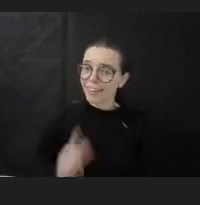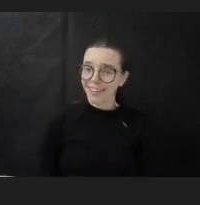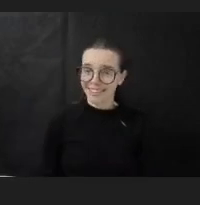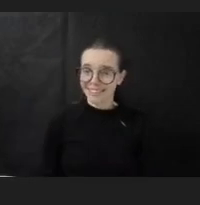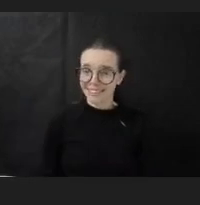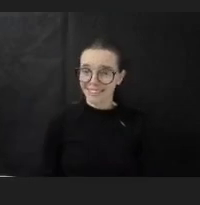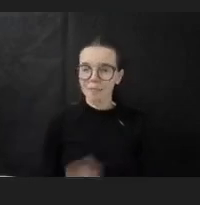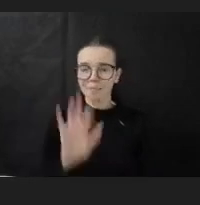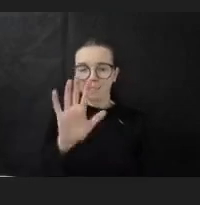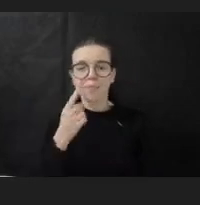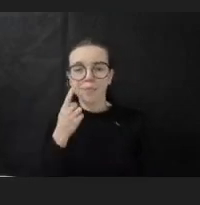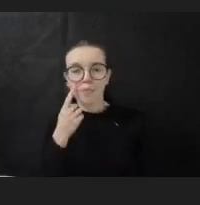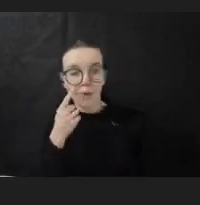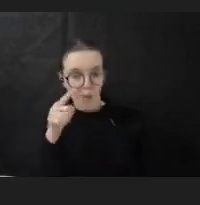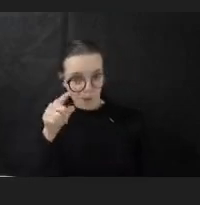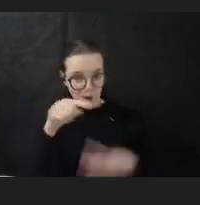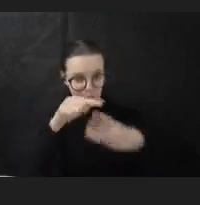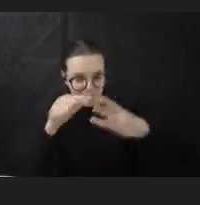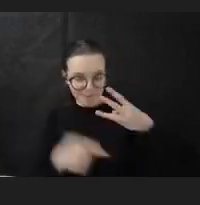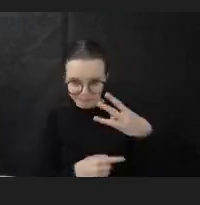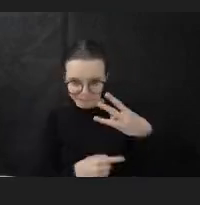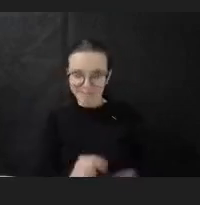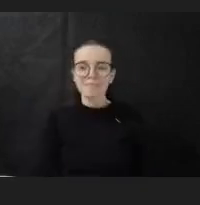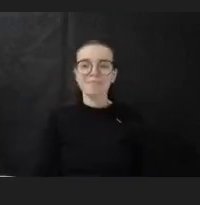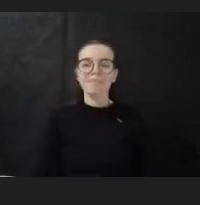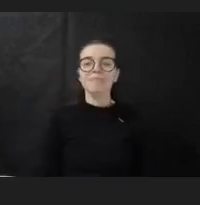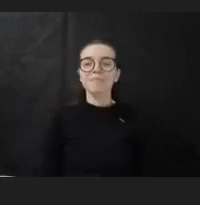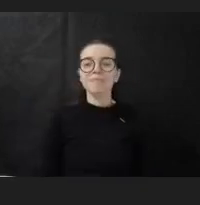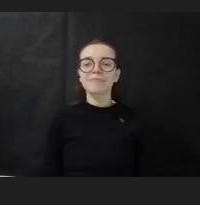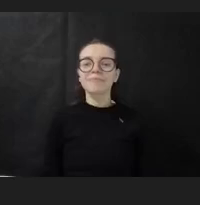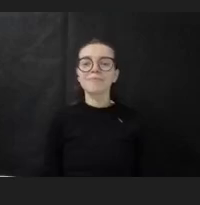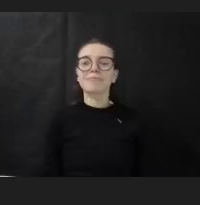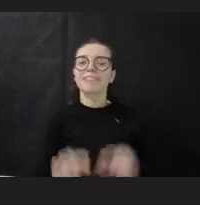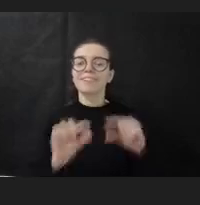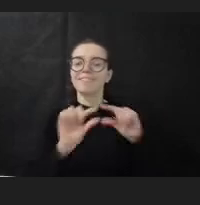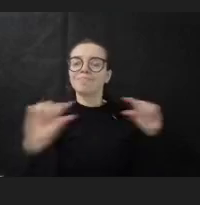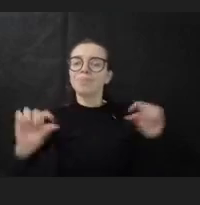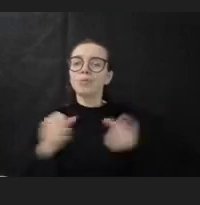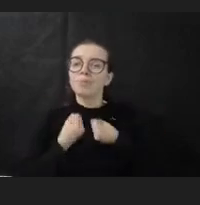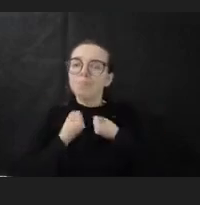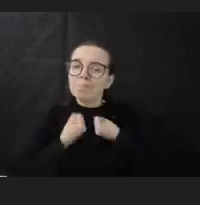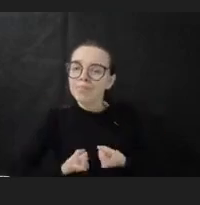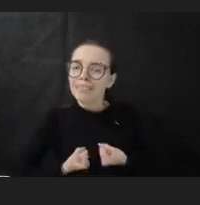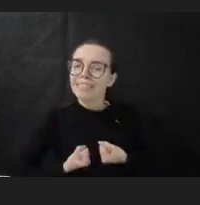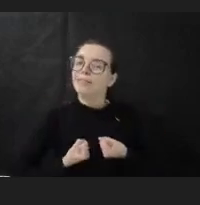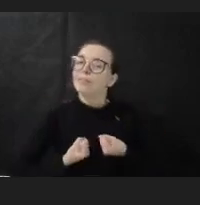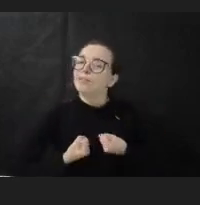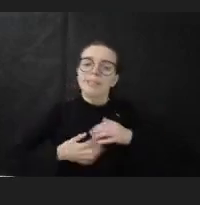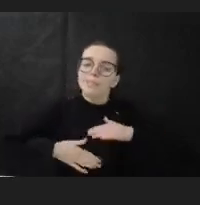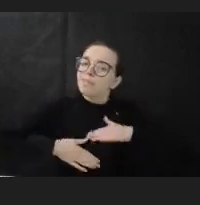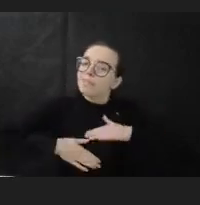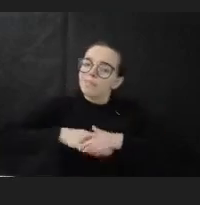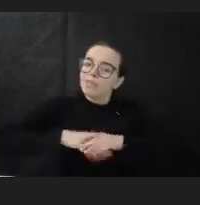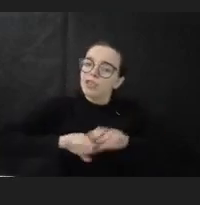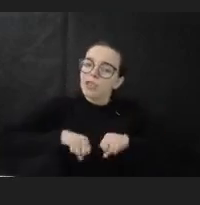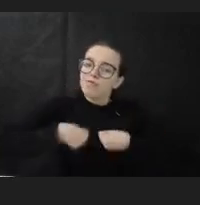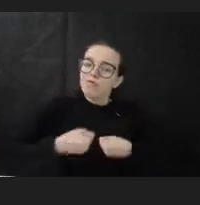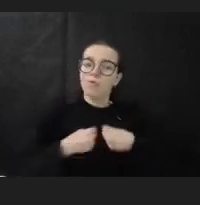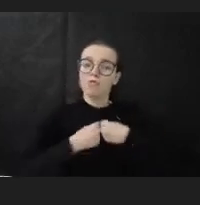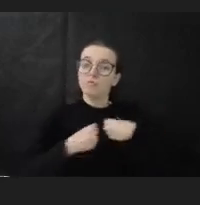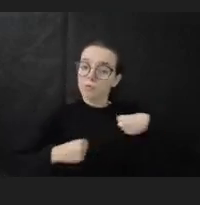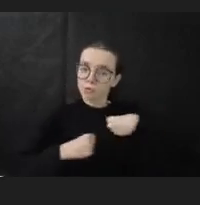tendinopatia, aí aqui eu fui muito específica, tá? Do manguito rotador, que é um músculozinho que cola o ombro,